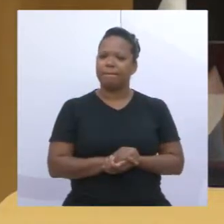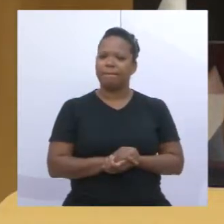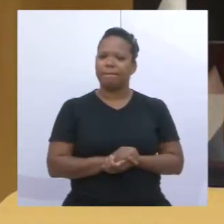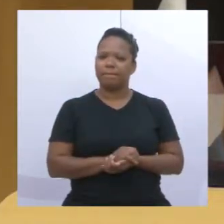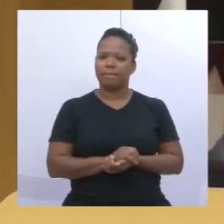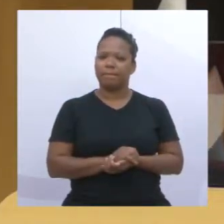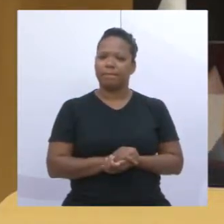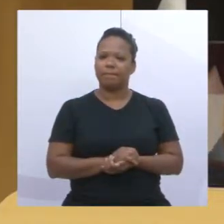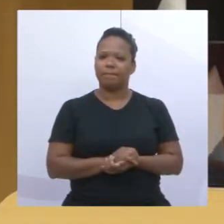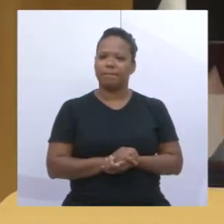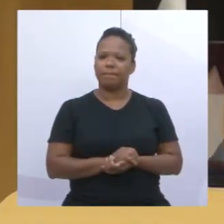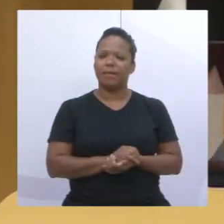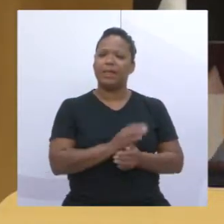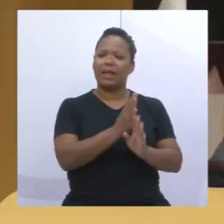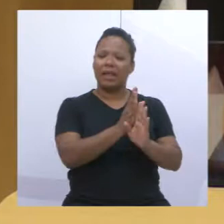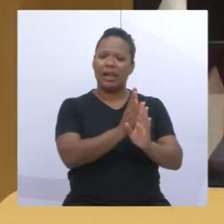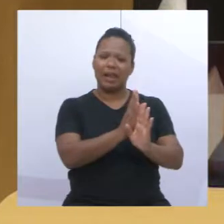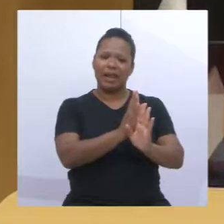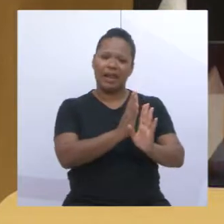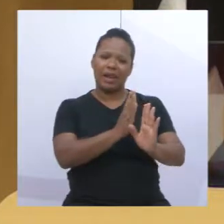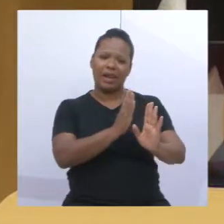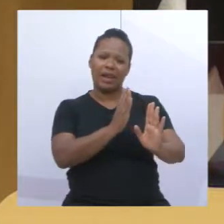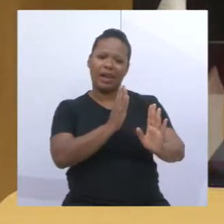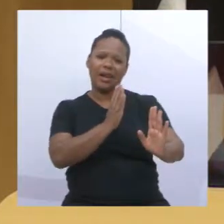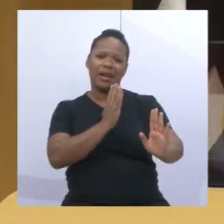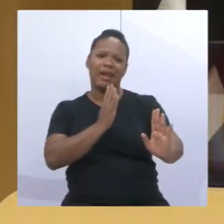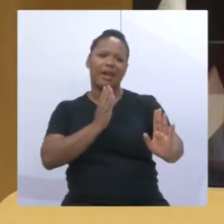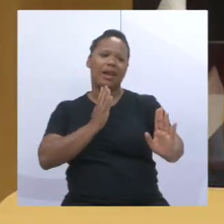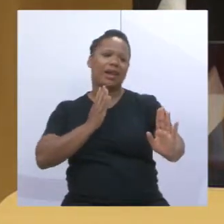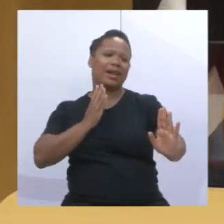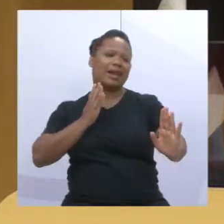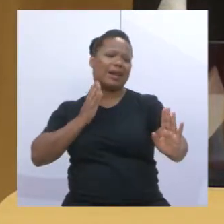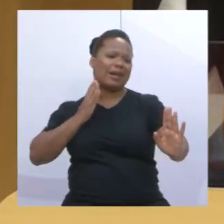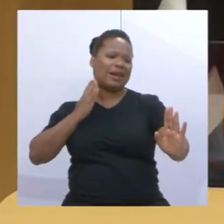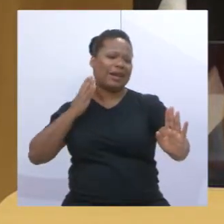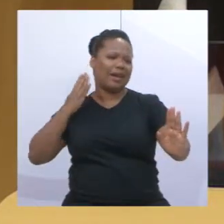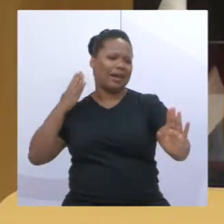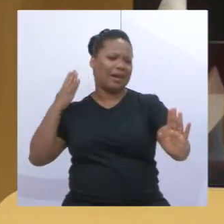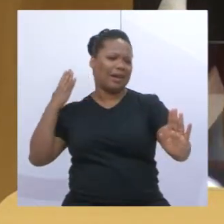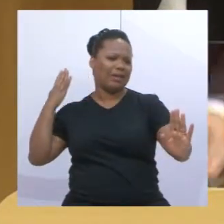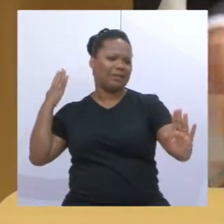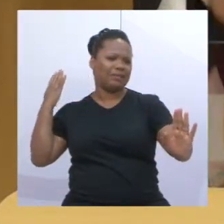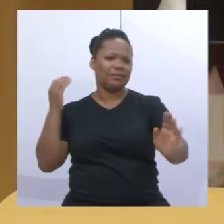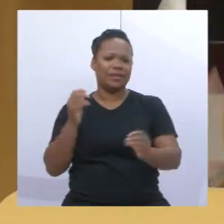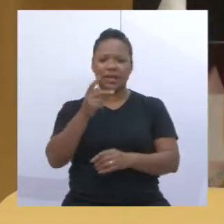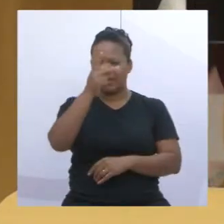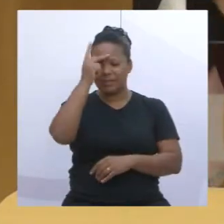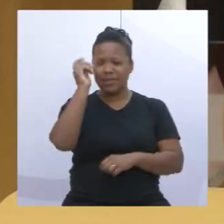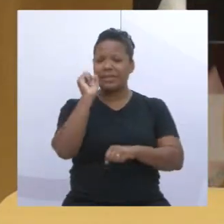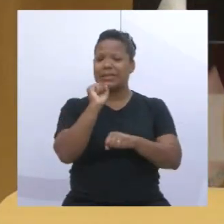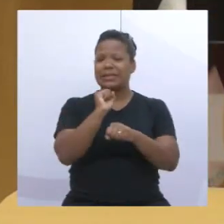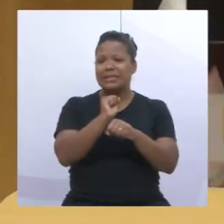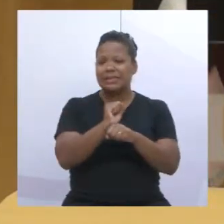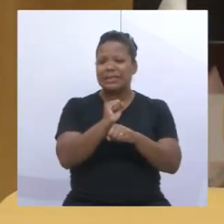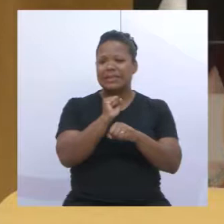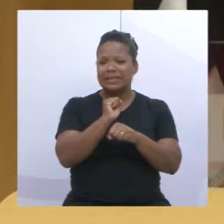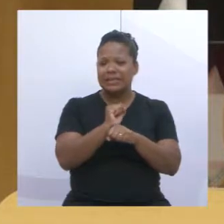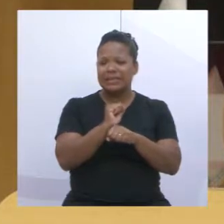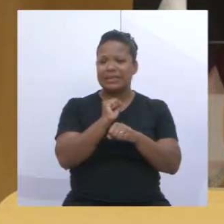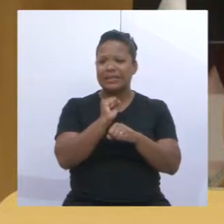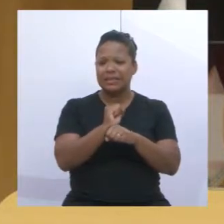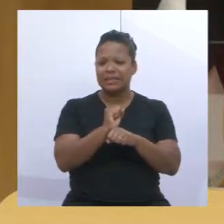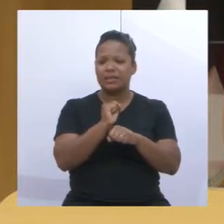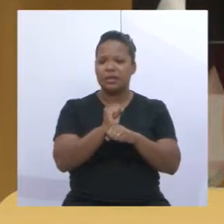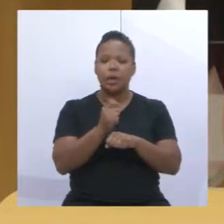temos muitas filas em Jacareí, filas quilométricas, para que as pessoas possam alcançar, por exemplo,